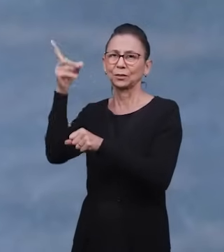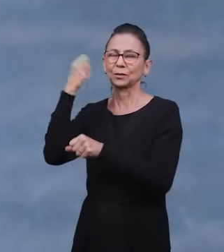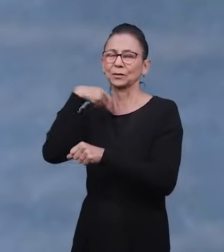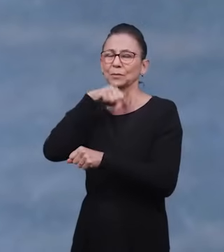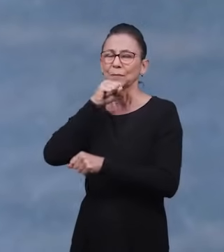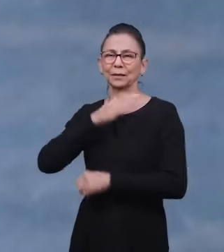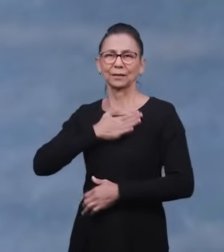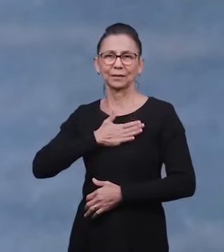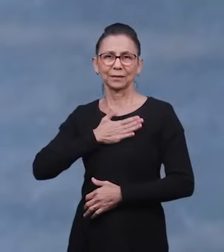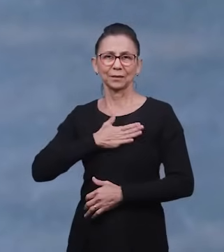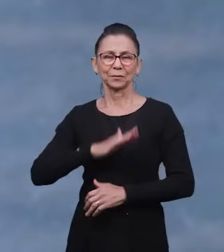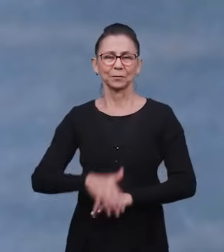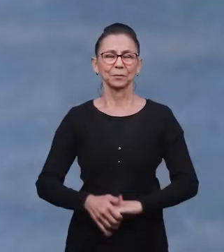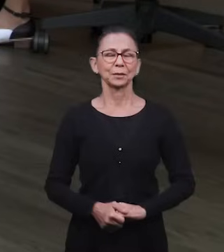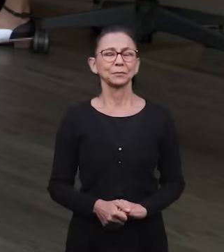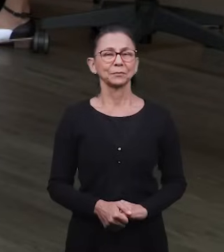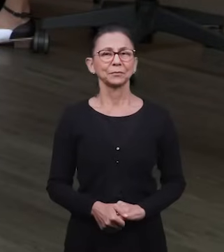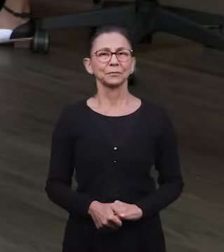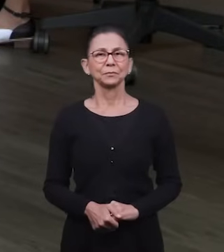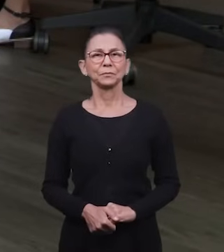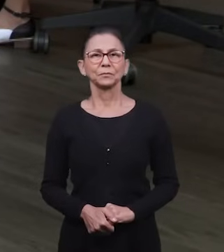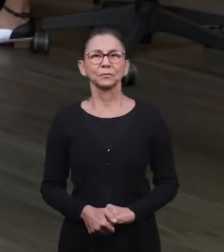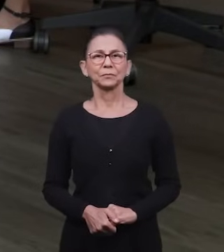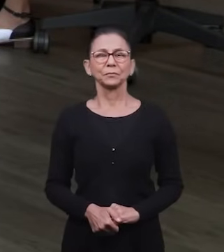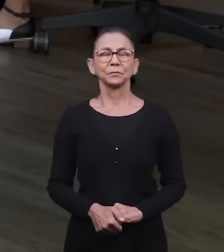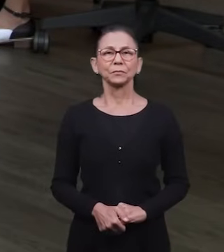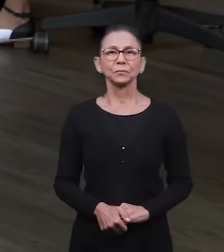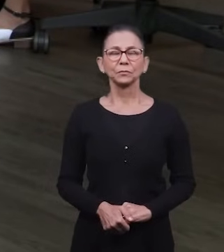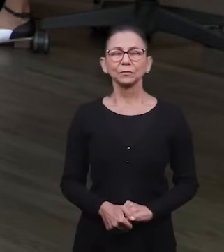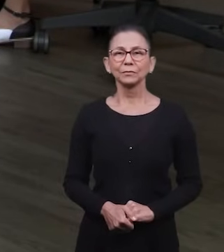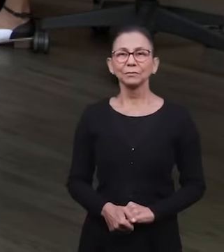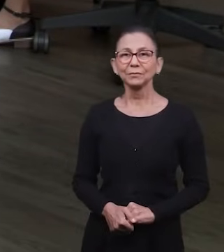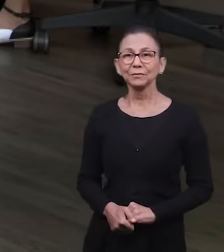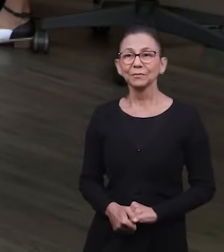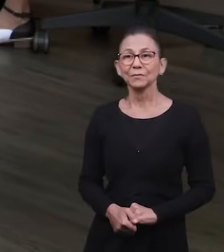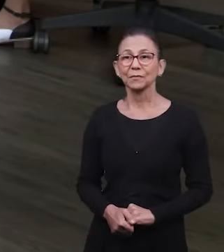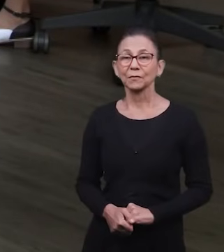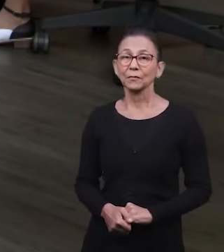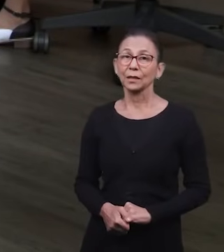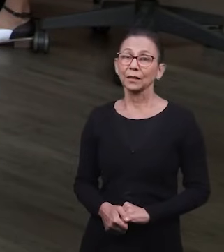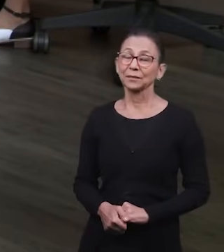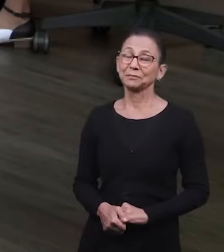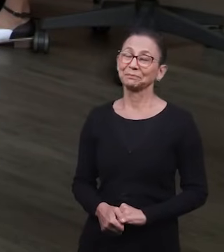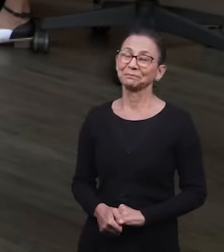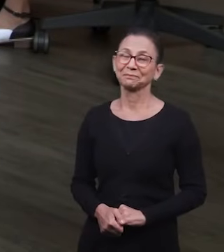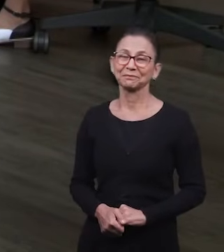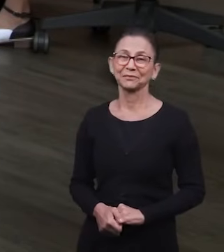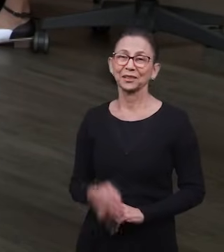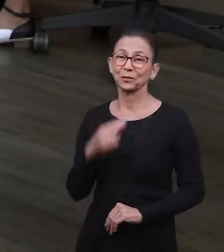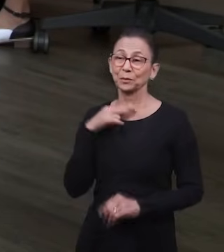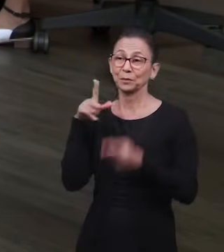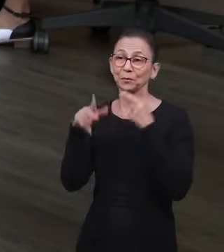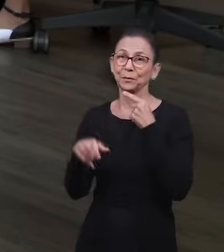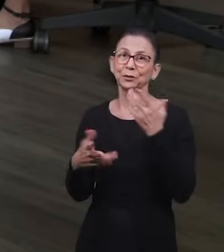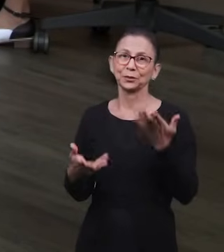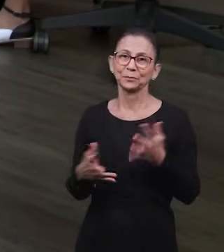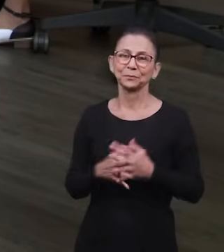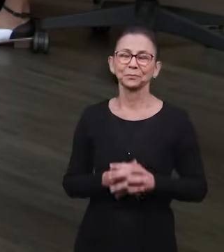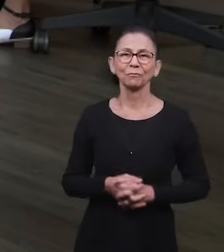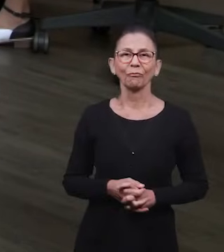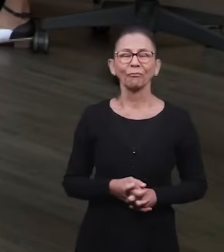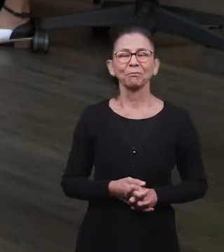cuidado. Descansemos. Cuida muito melhor do que nós. Se a gente não atrapalhar o Espírito, já está muito bom, né? Já está bom demais, né,